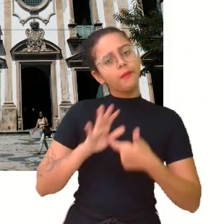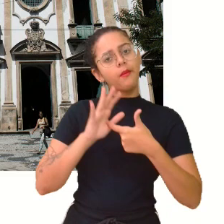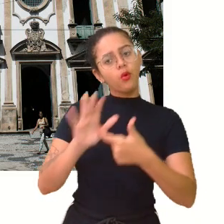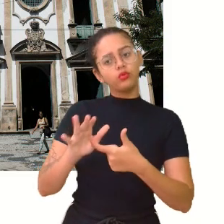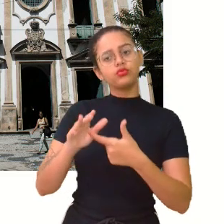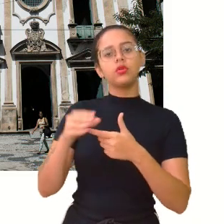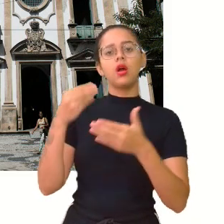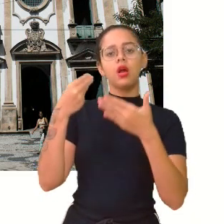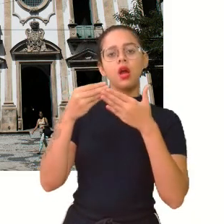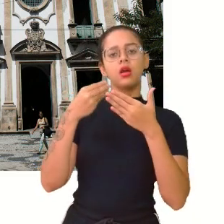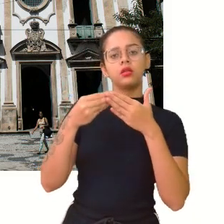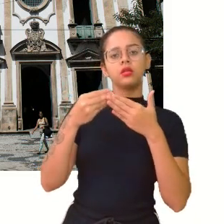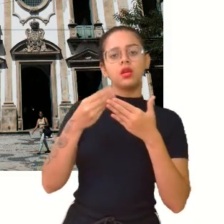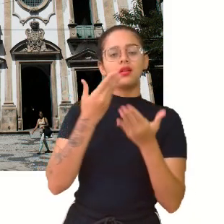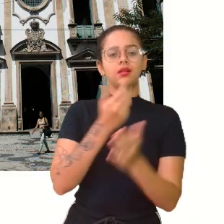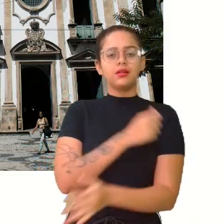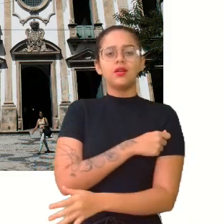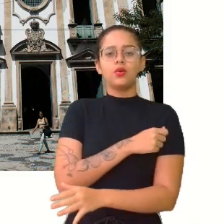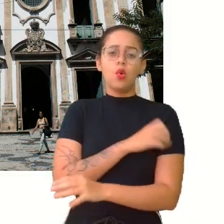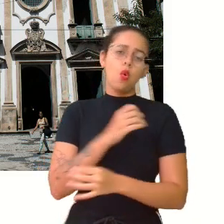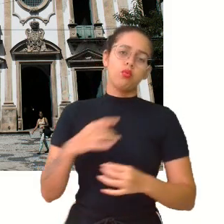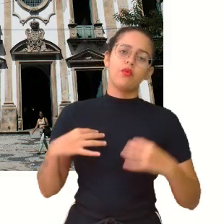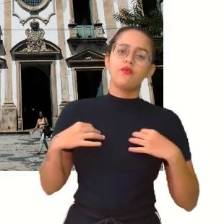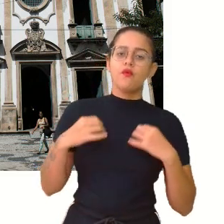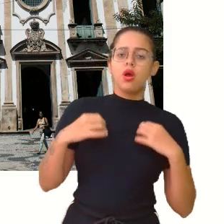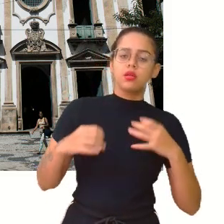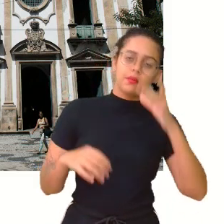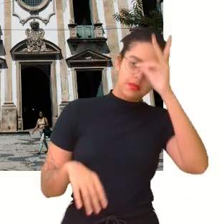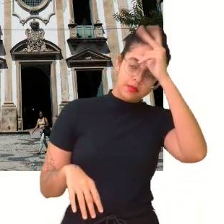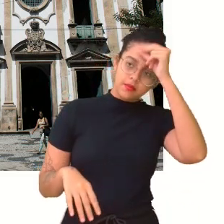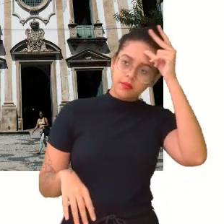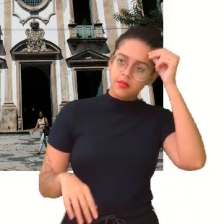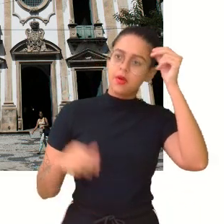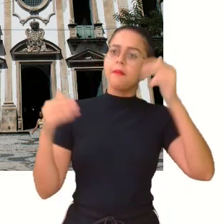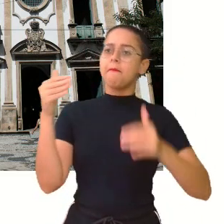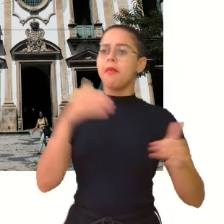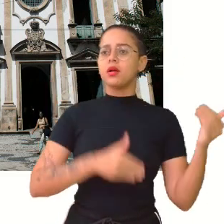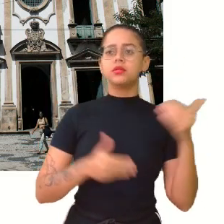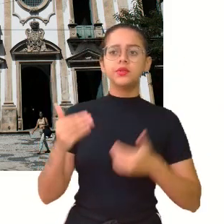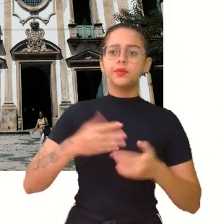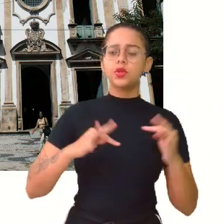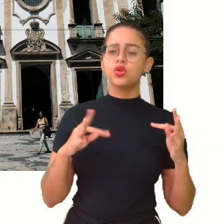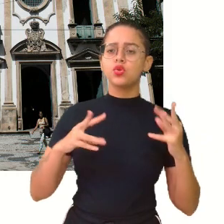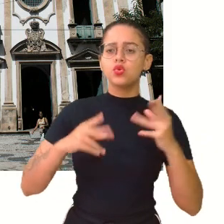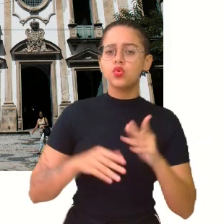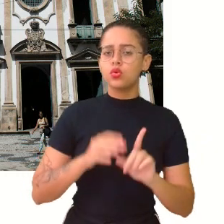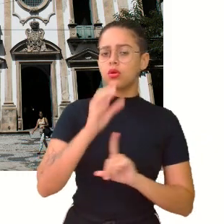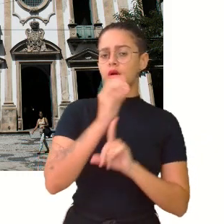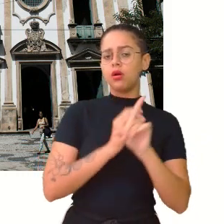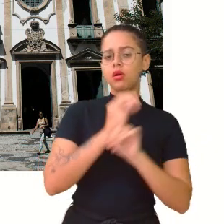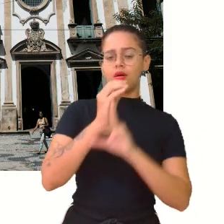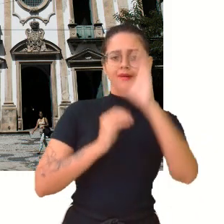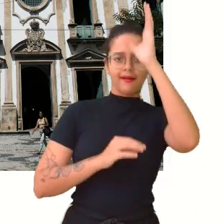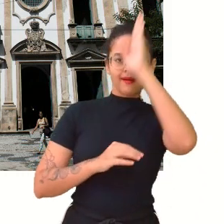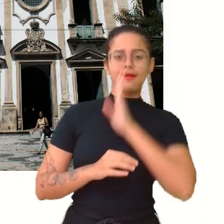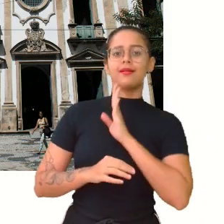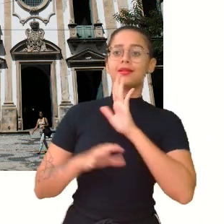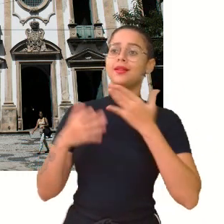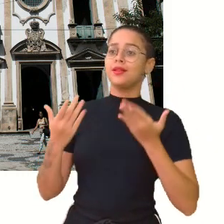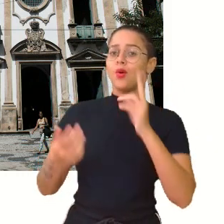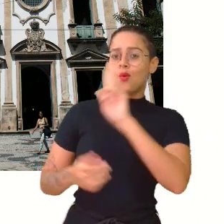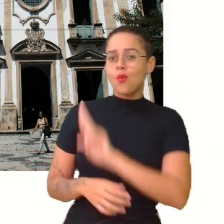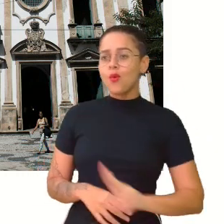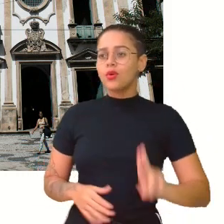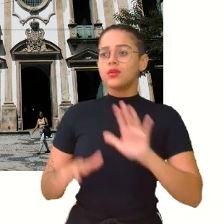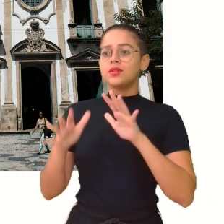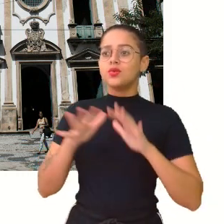de estudante, ou você estando com a farda da Prefeitura, você participa de toda a programação gratuitamente. Então, use esses